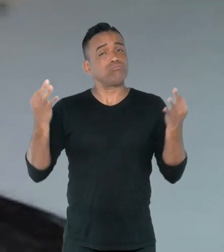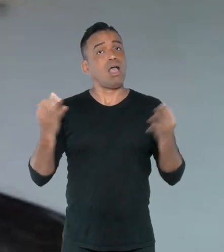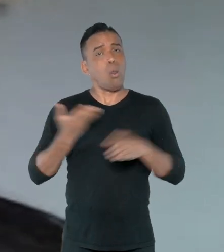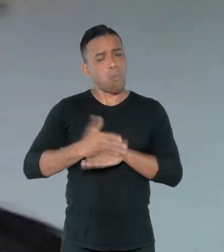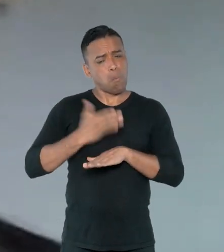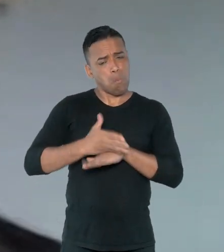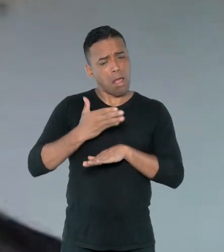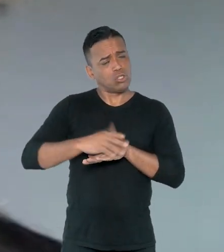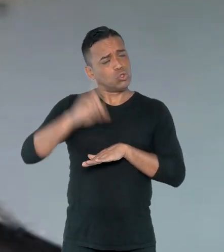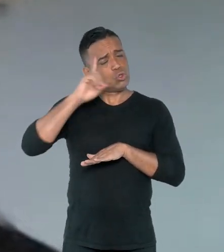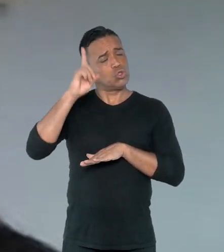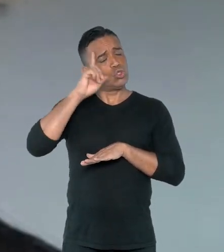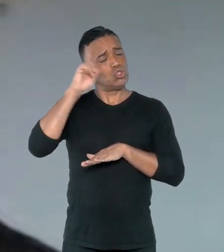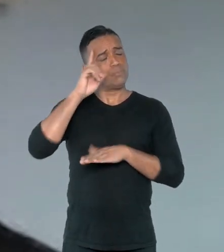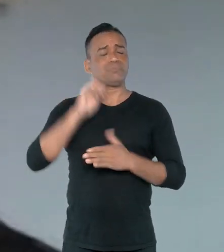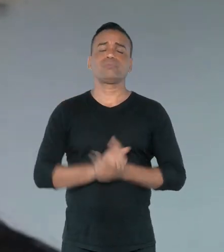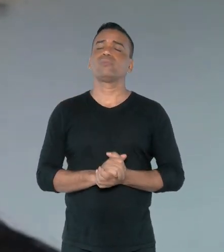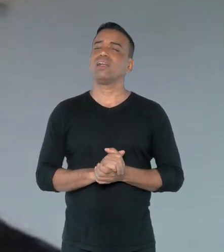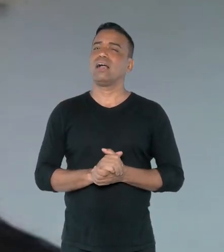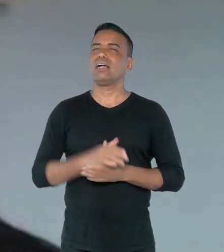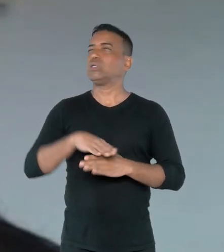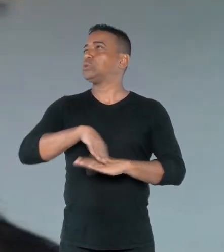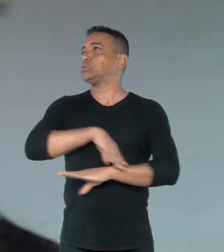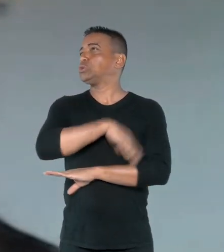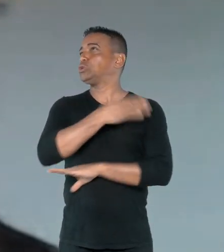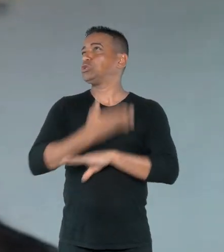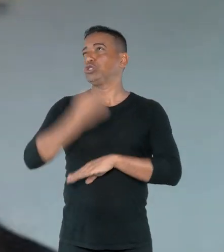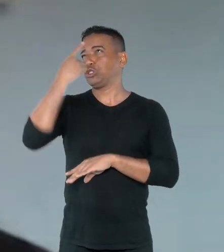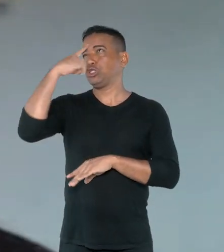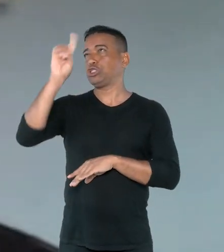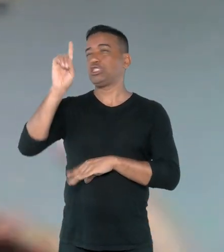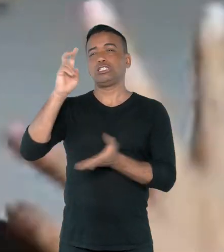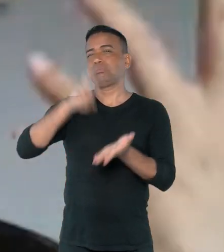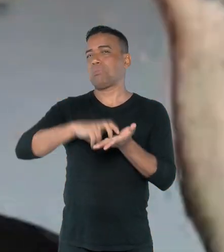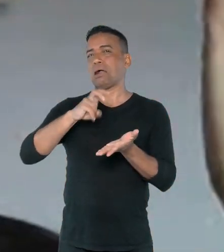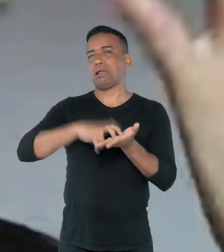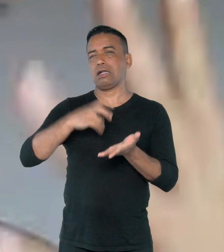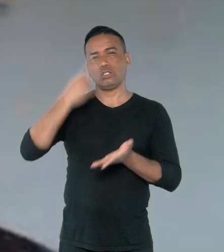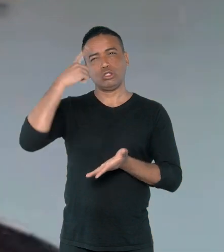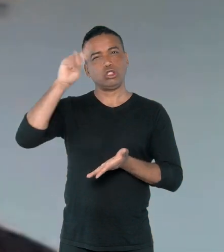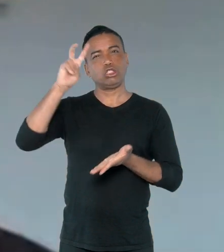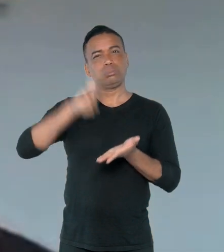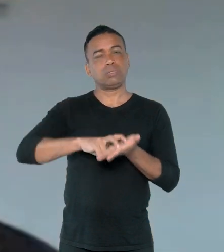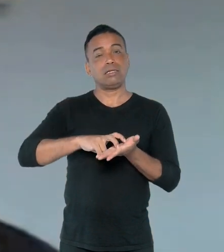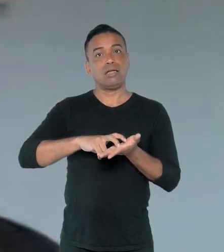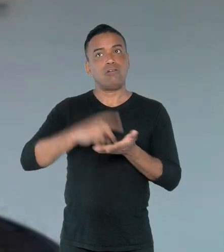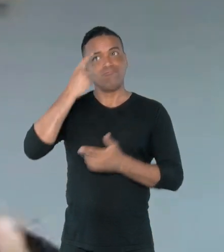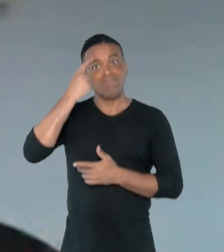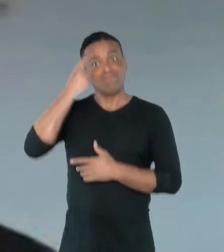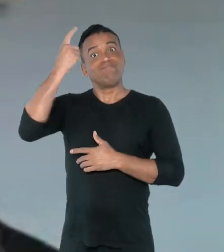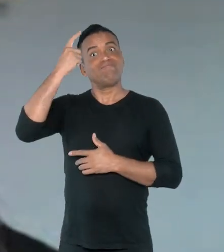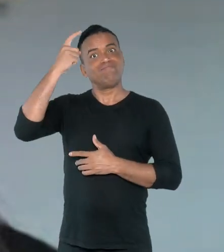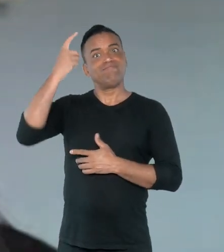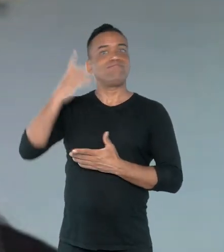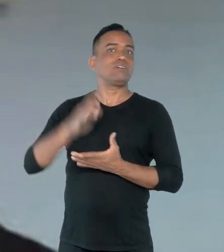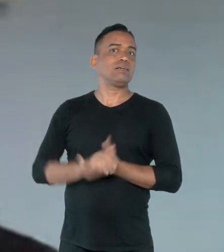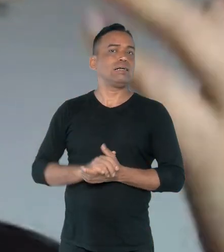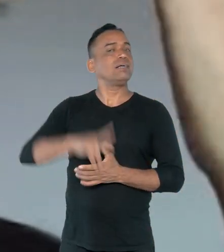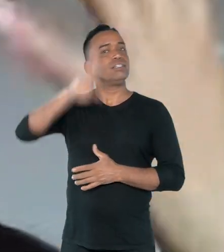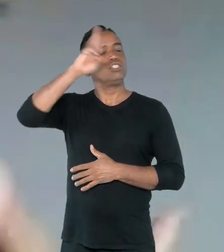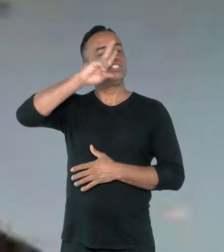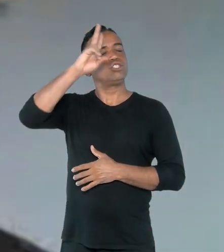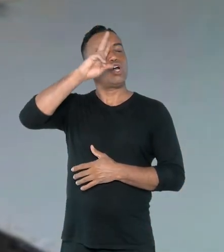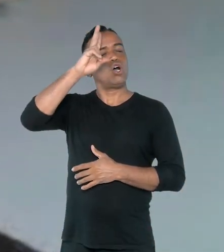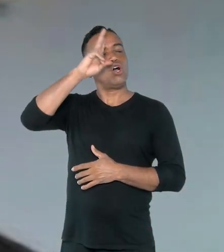aí, um dia, no meio de uma meditação, bem cedinho, assim, de manhã, eu tive esse insight, assim, dessa história, sabe?